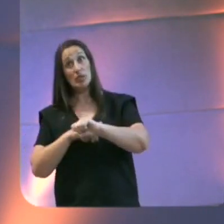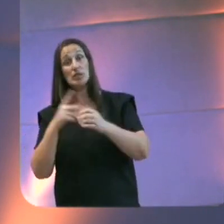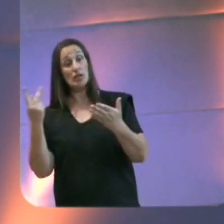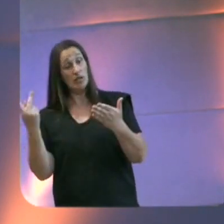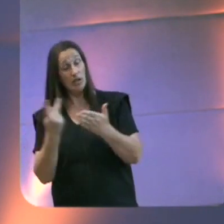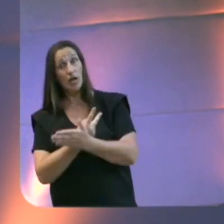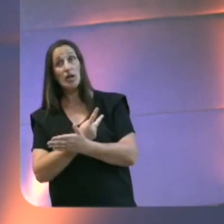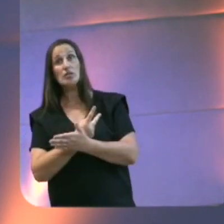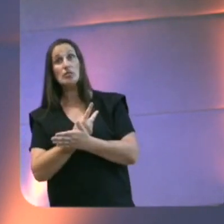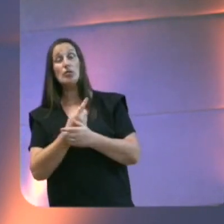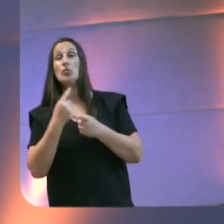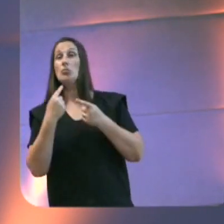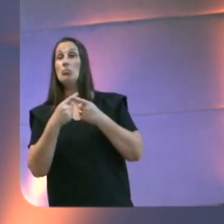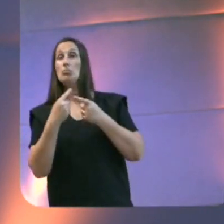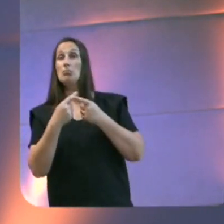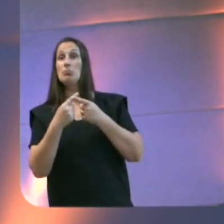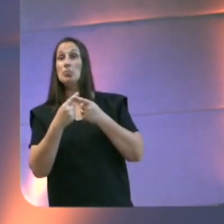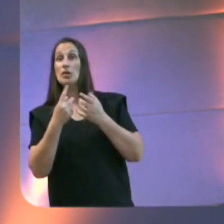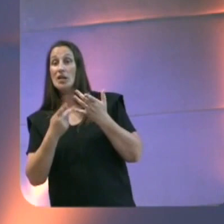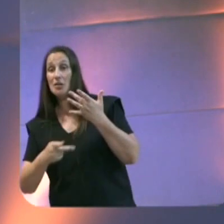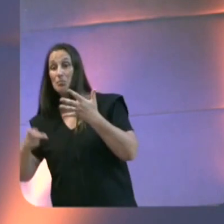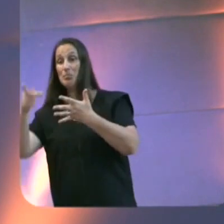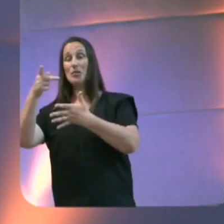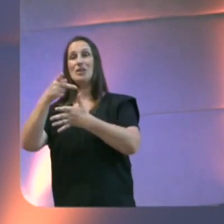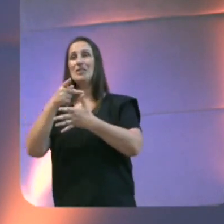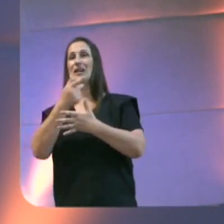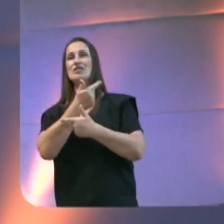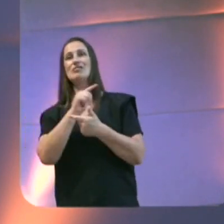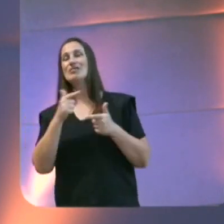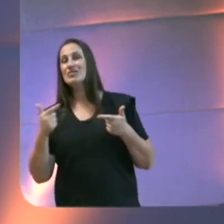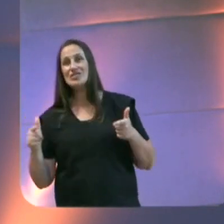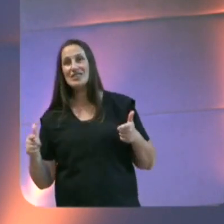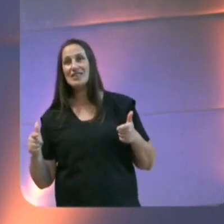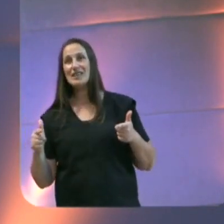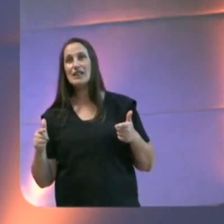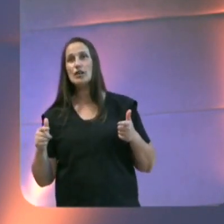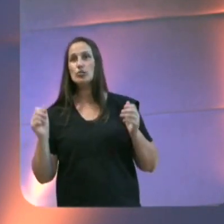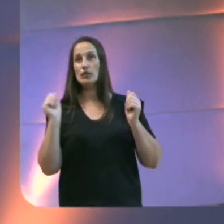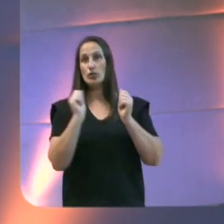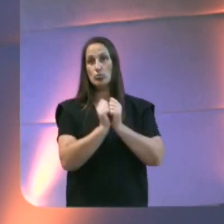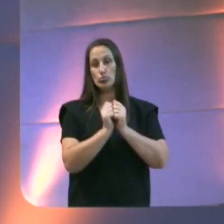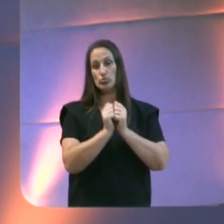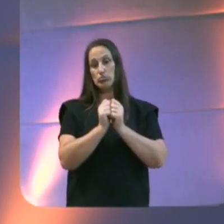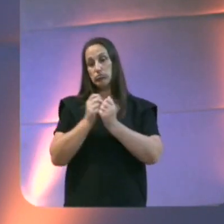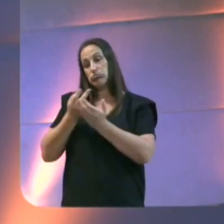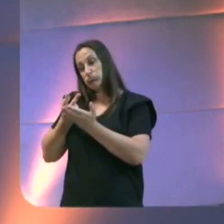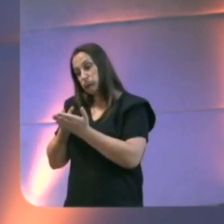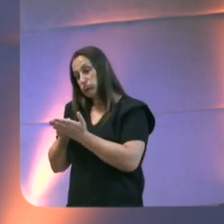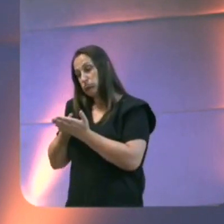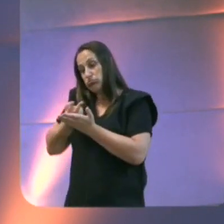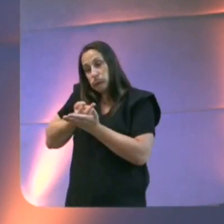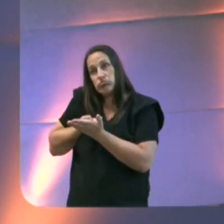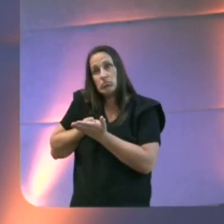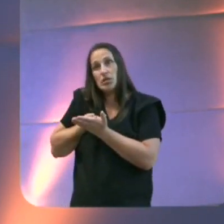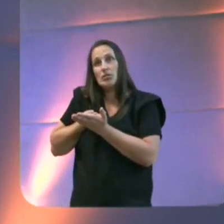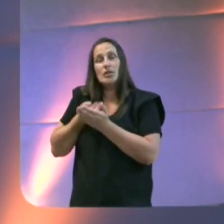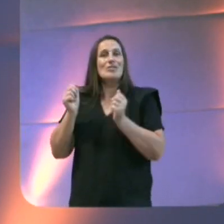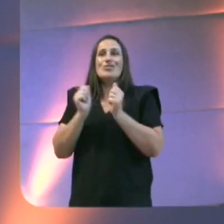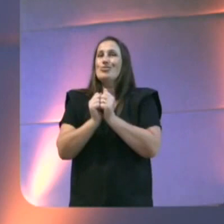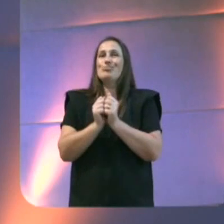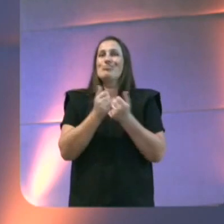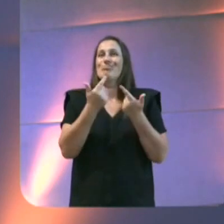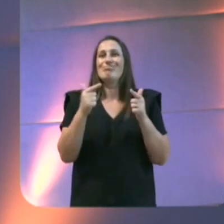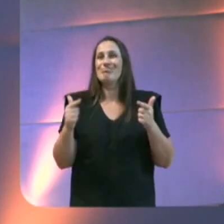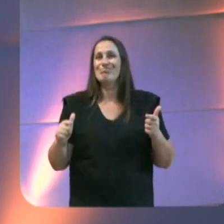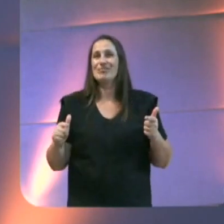ela, porque ela não era prioridade. Eu estava do lado, mas não estava com ela. E às vezes é